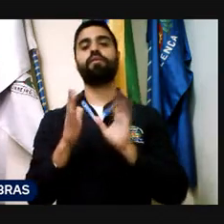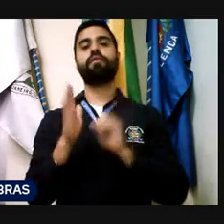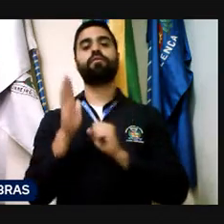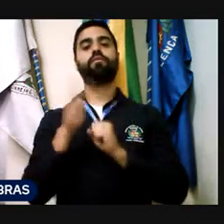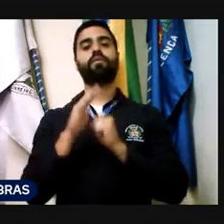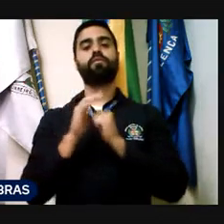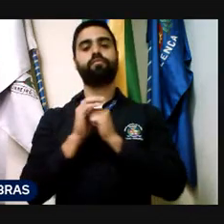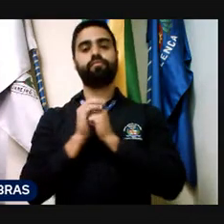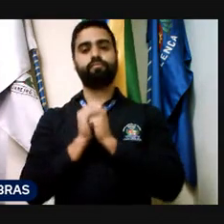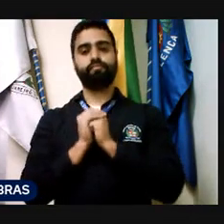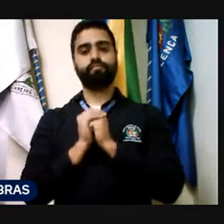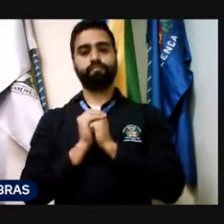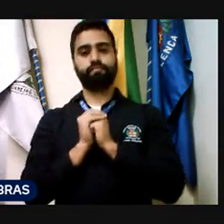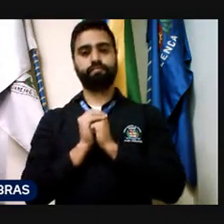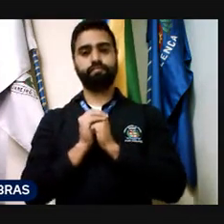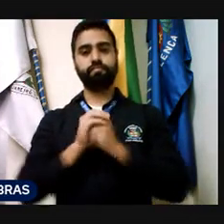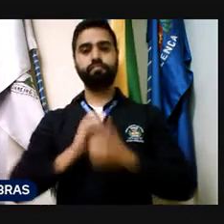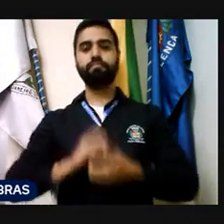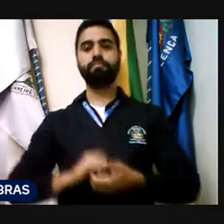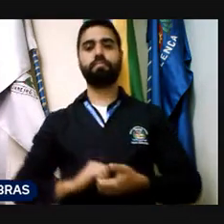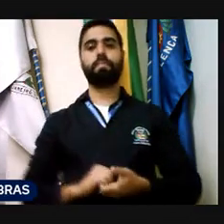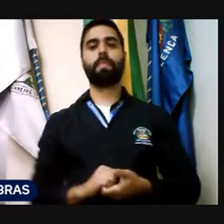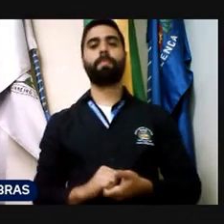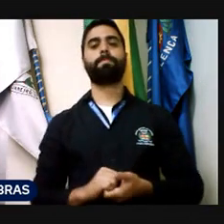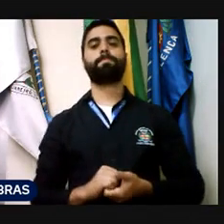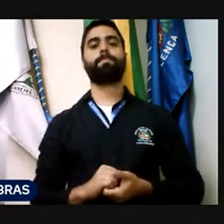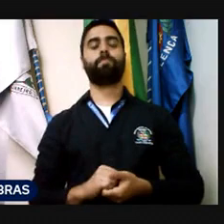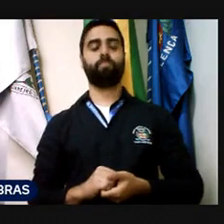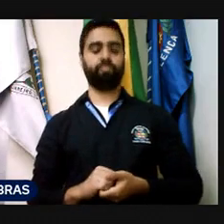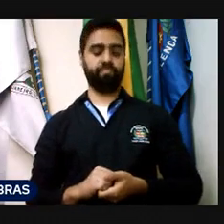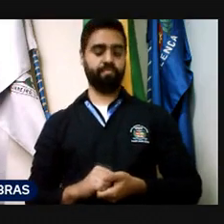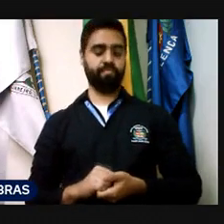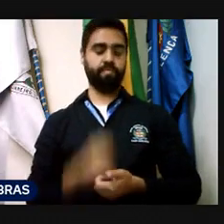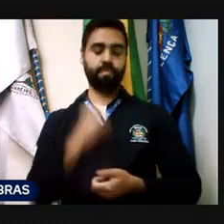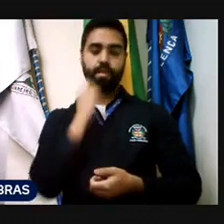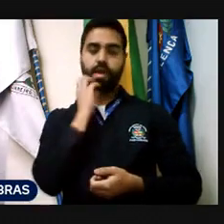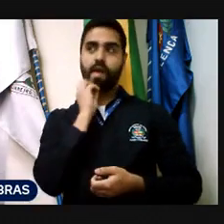tentação, mas livrai-nos do mal.